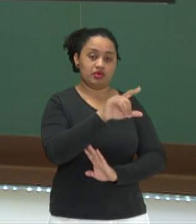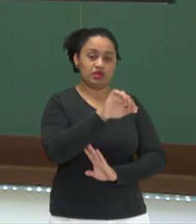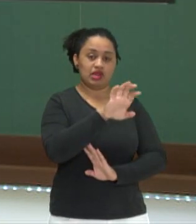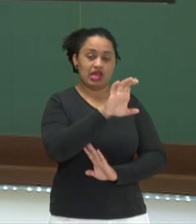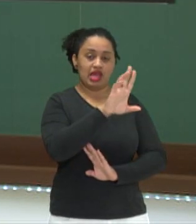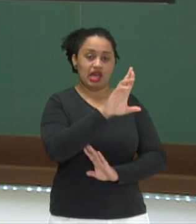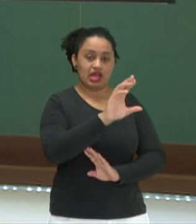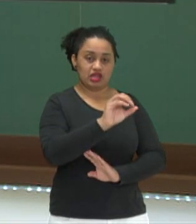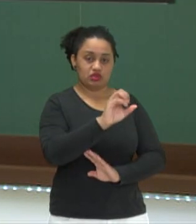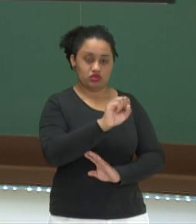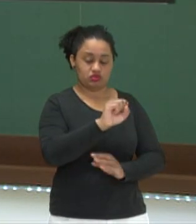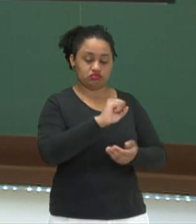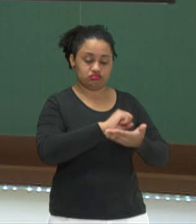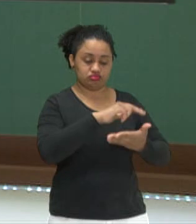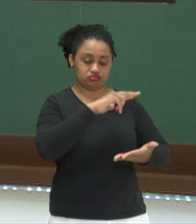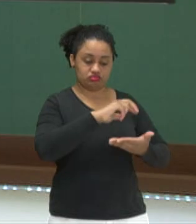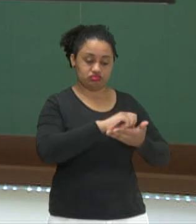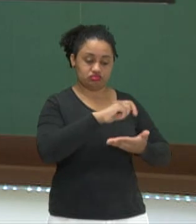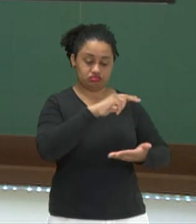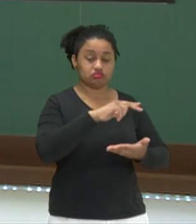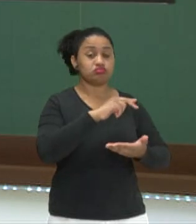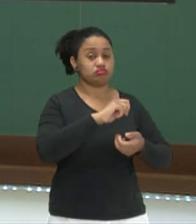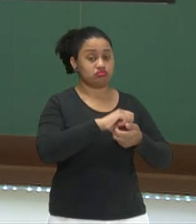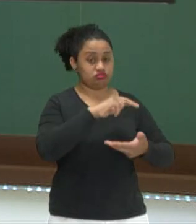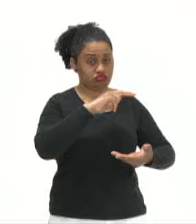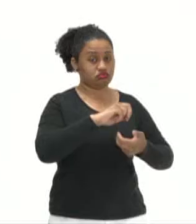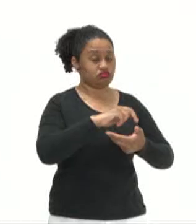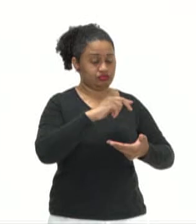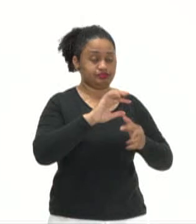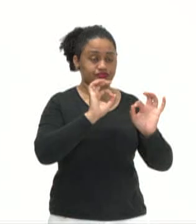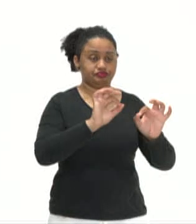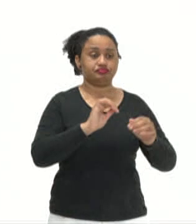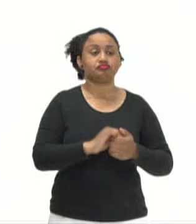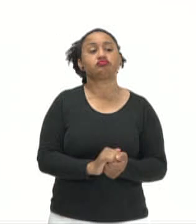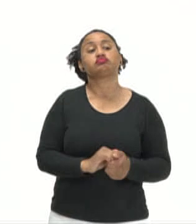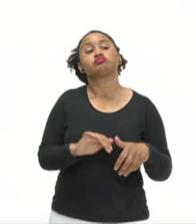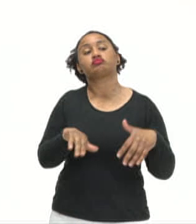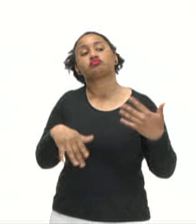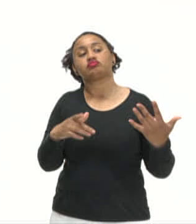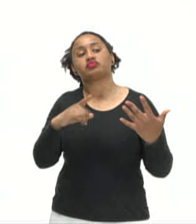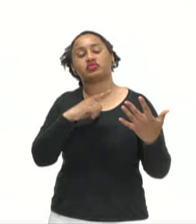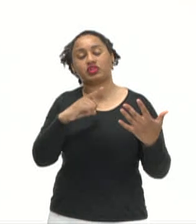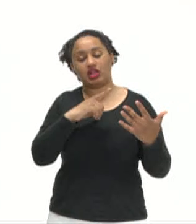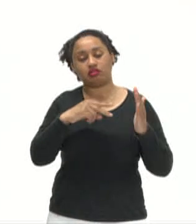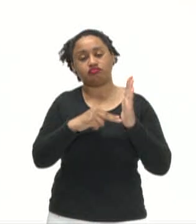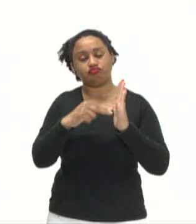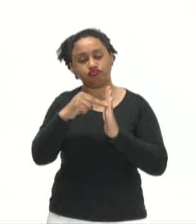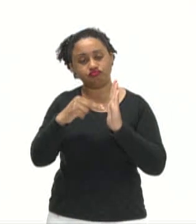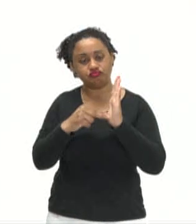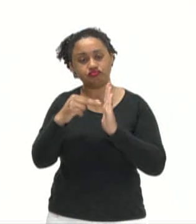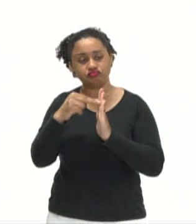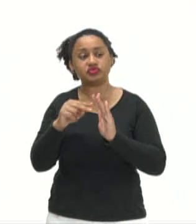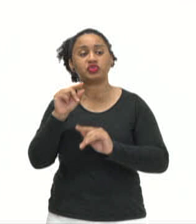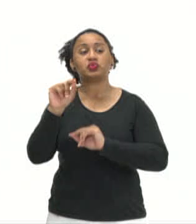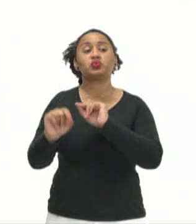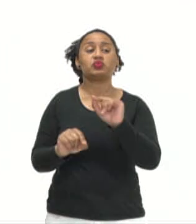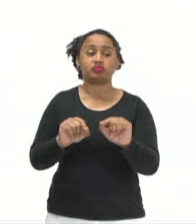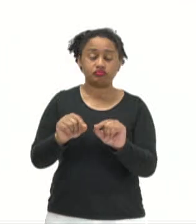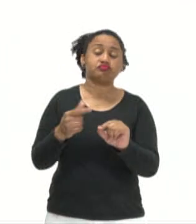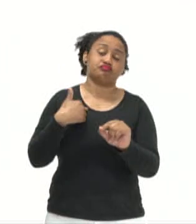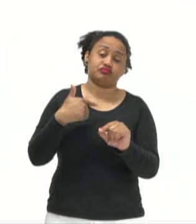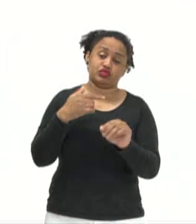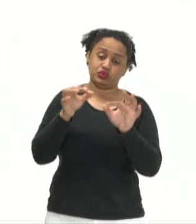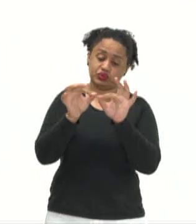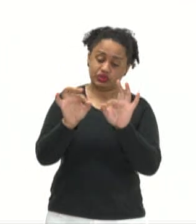poliedro. Então, corpos redondos não são prismas. Entre os quais destacamos os prismas, desde as